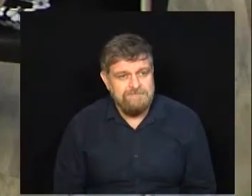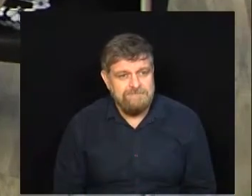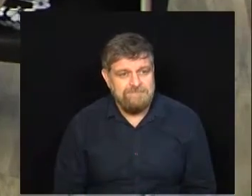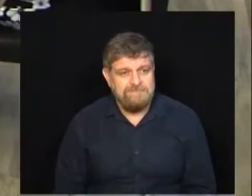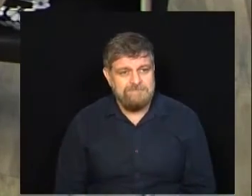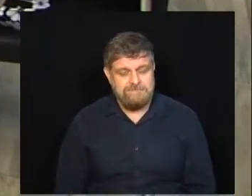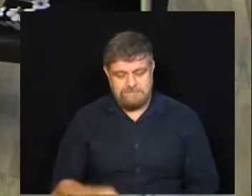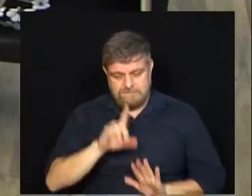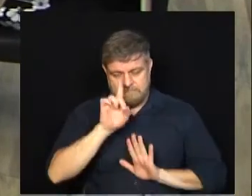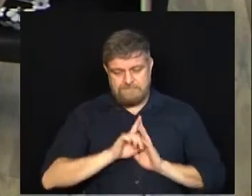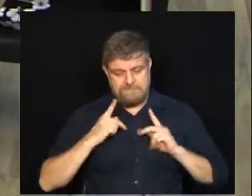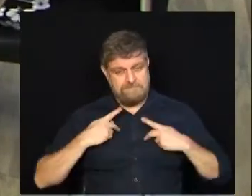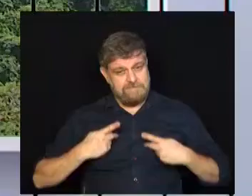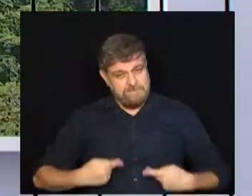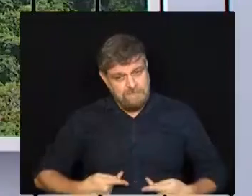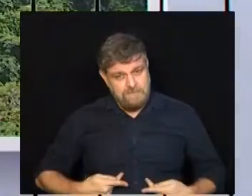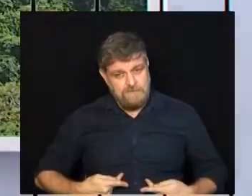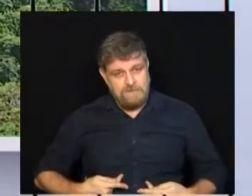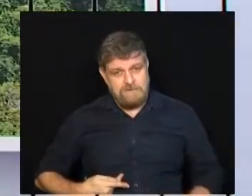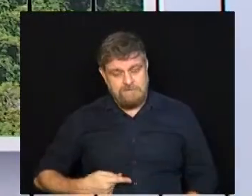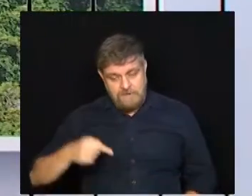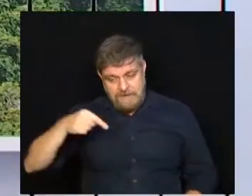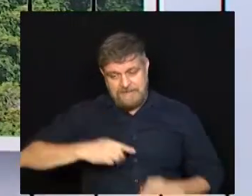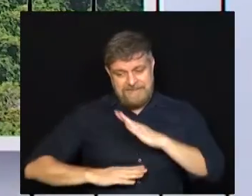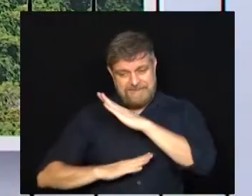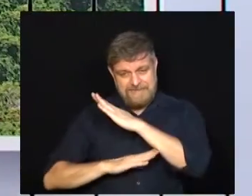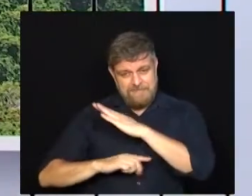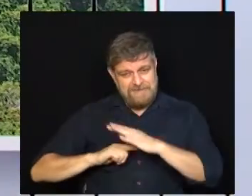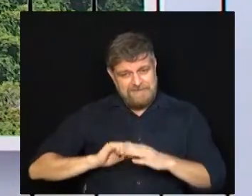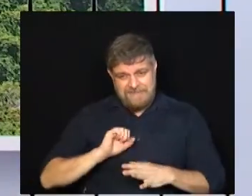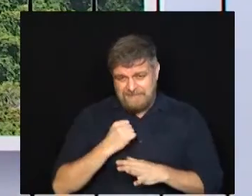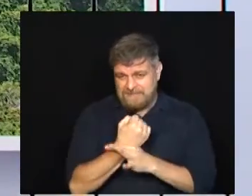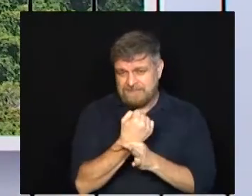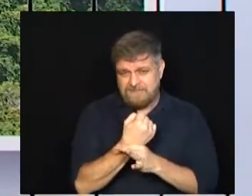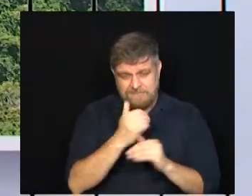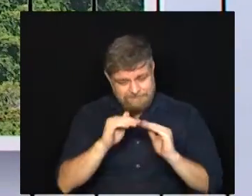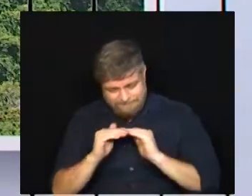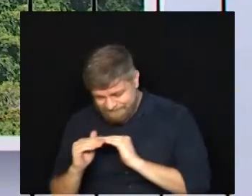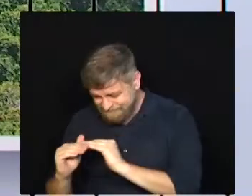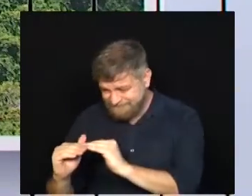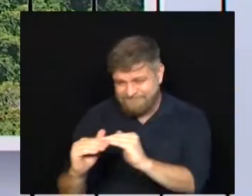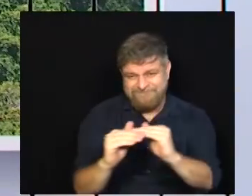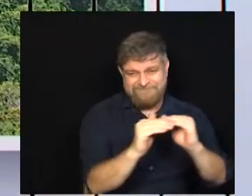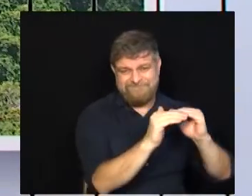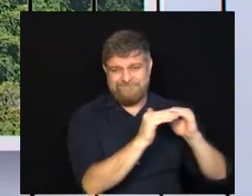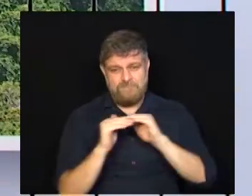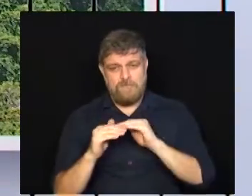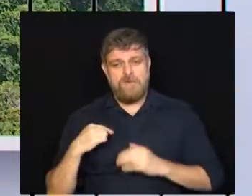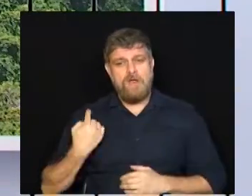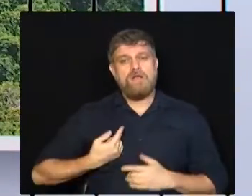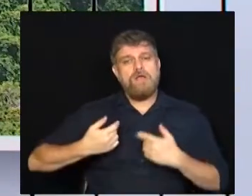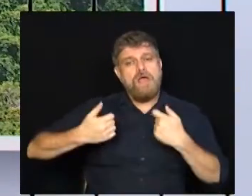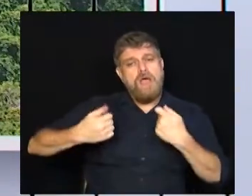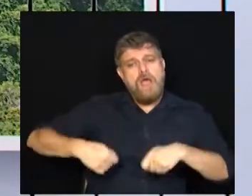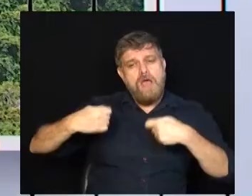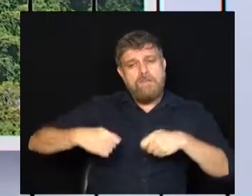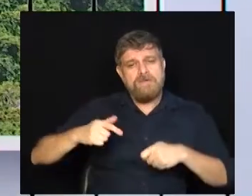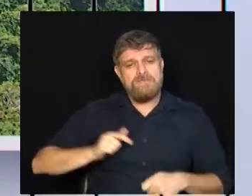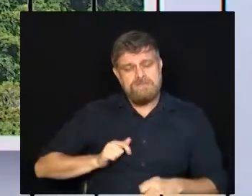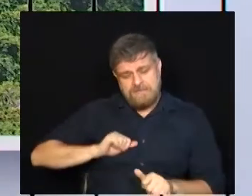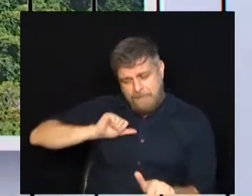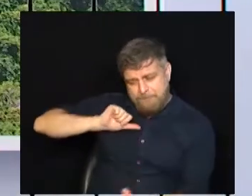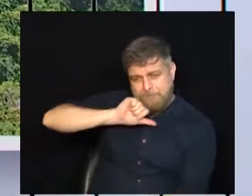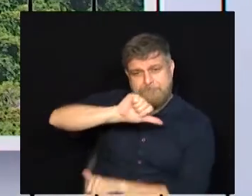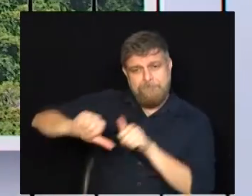Os direitos humanos, eles estão aqui para garantir que todo mundo seja visto da mesma maneira. E a gente precisa transformar